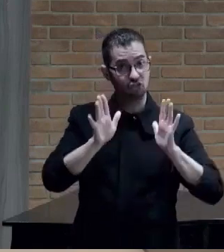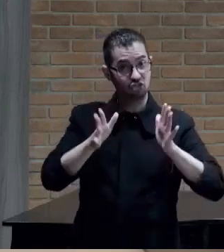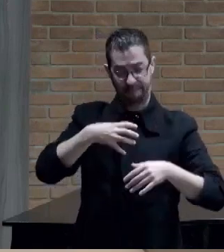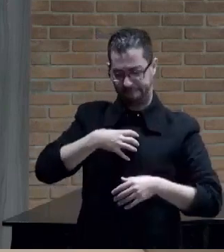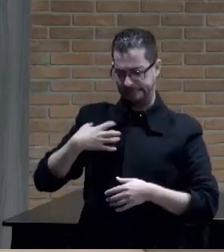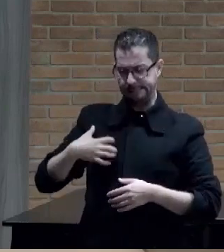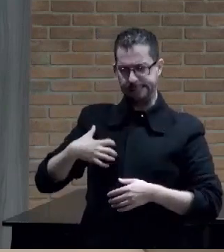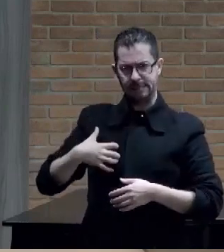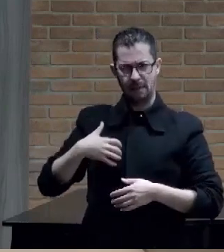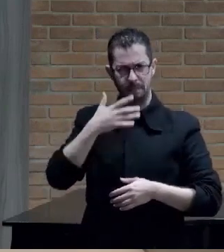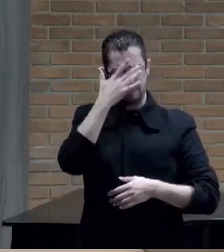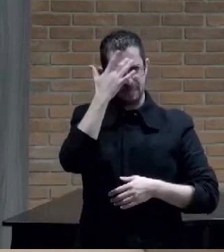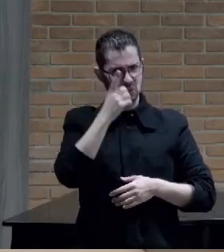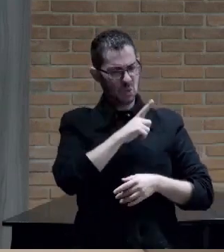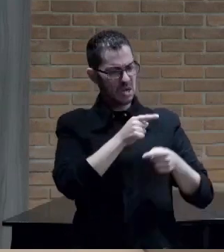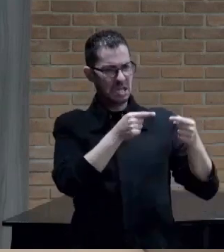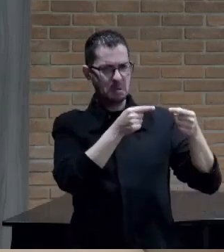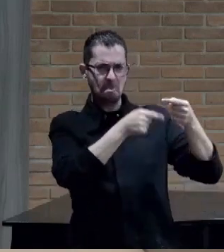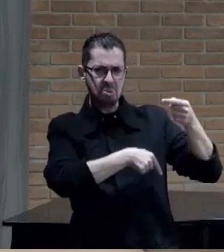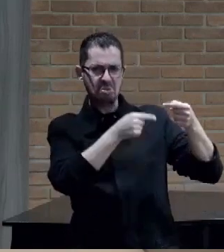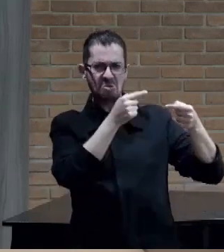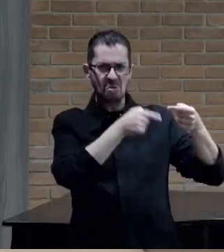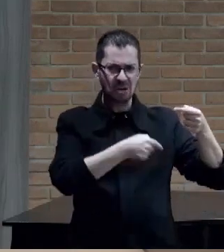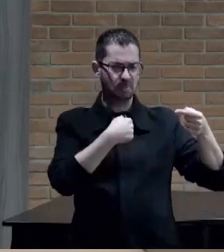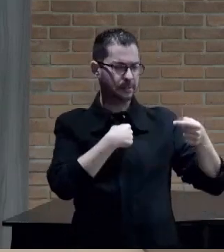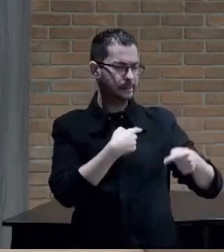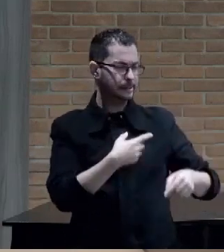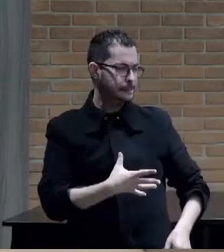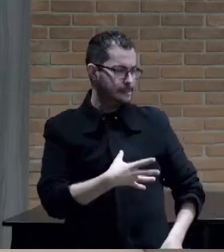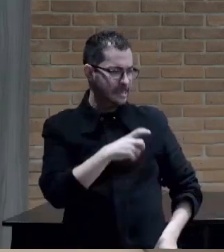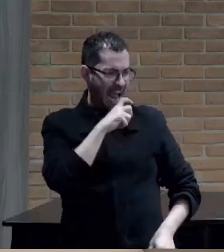que discordam fortemente de você?